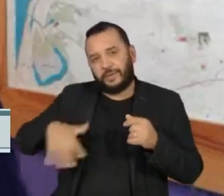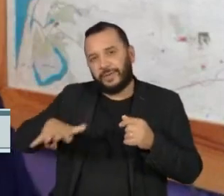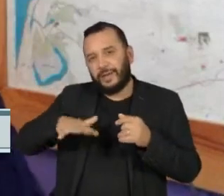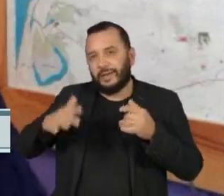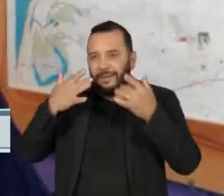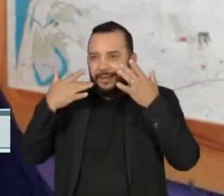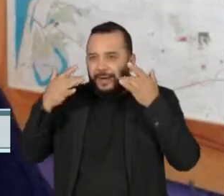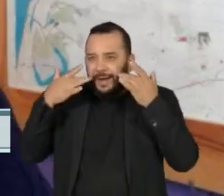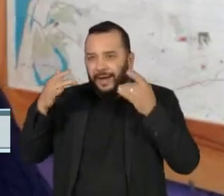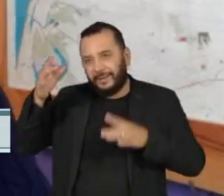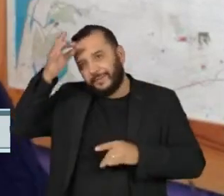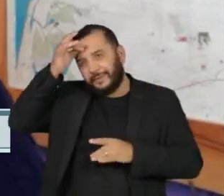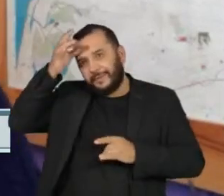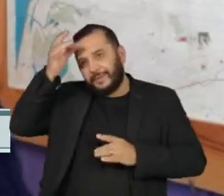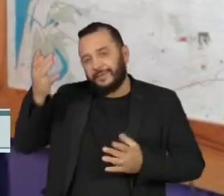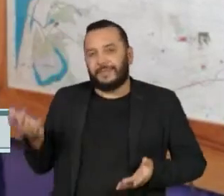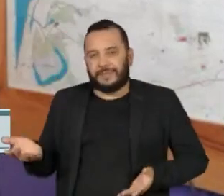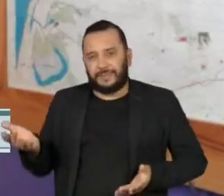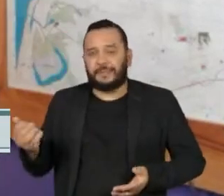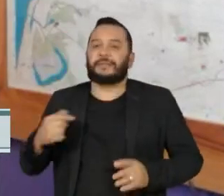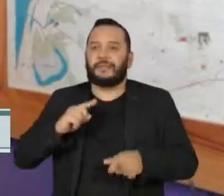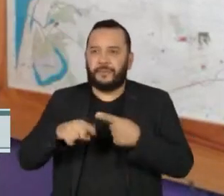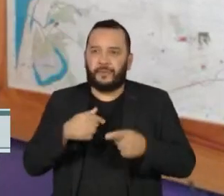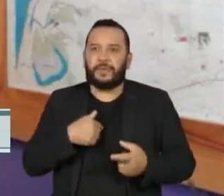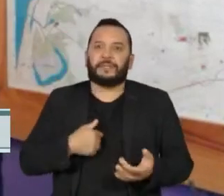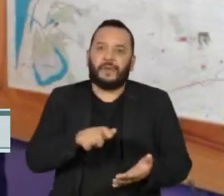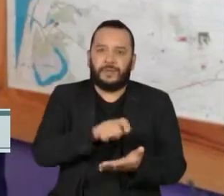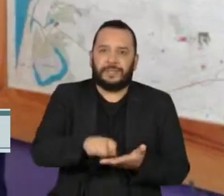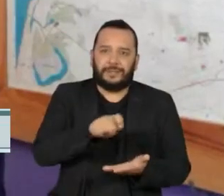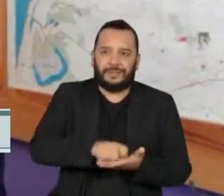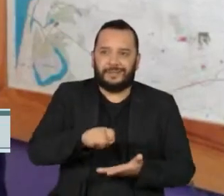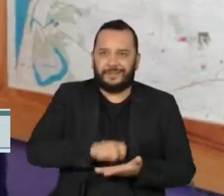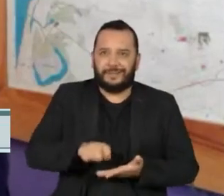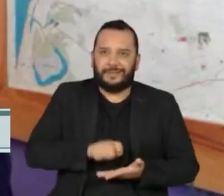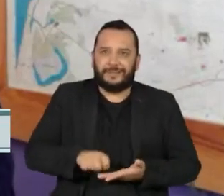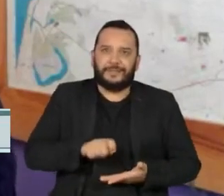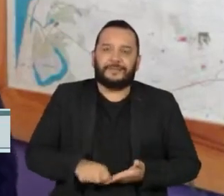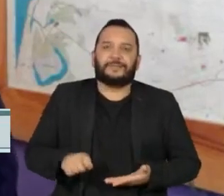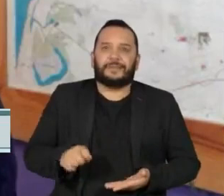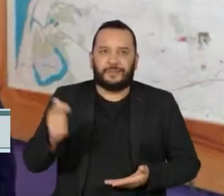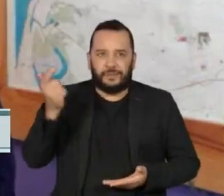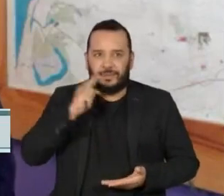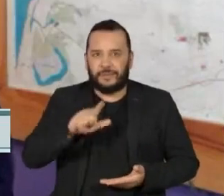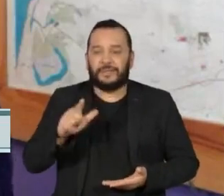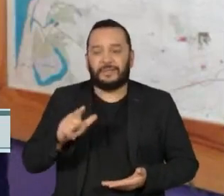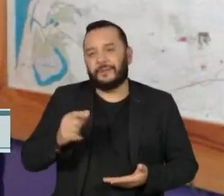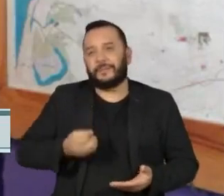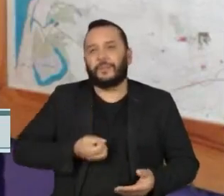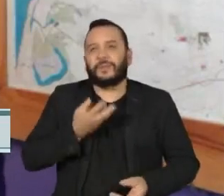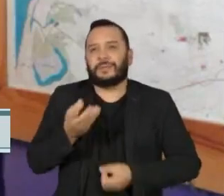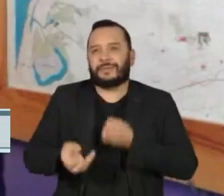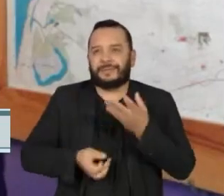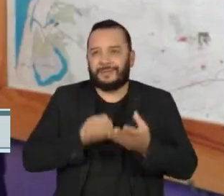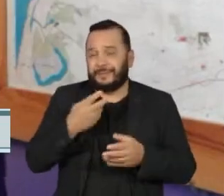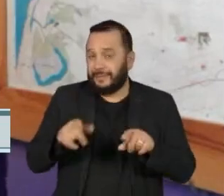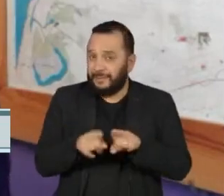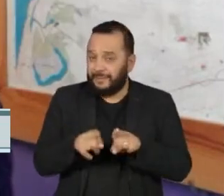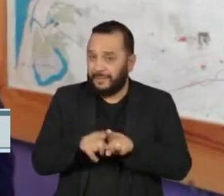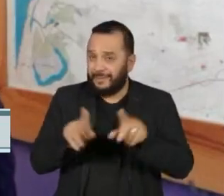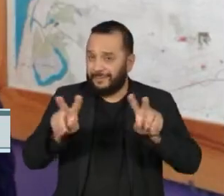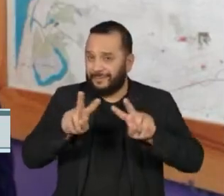muito depois que eu comecei a frequentar esses espaços de poesia falada. E a questão de gênero,